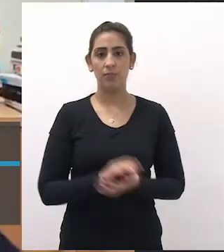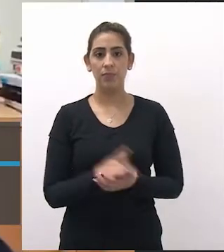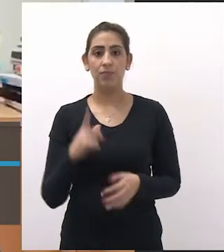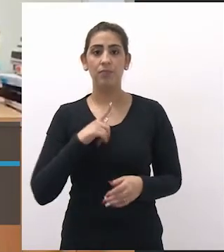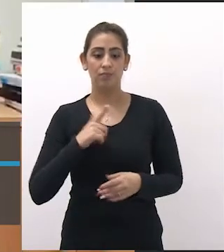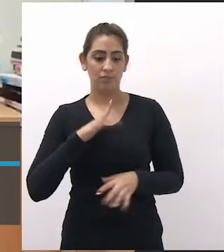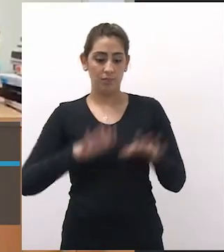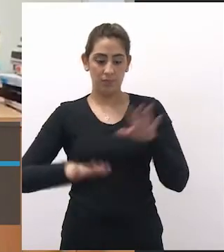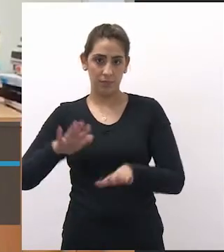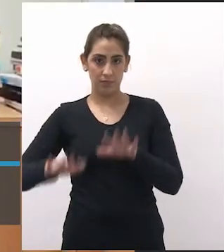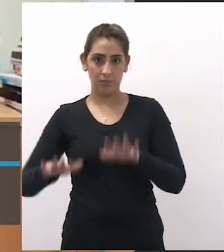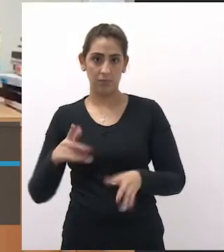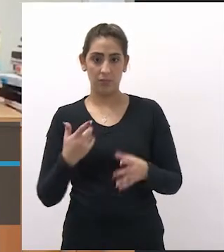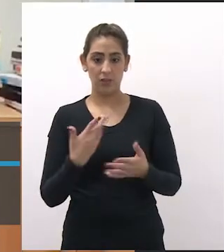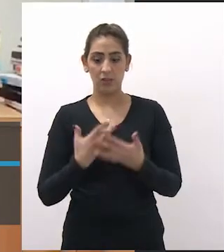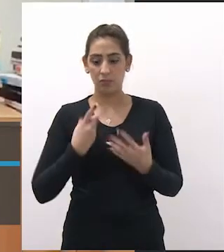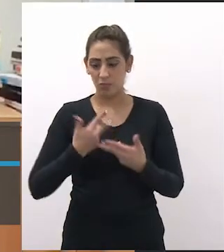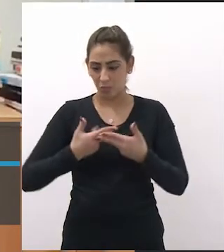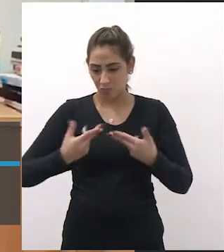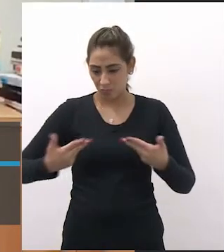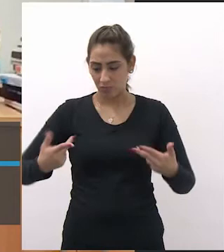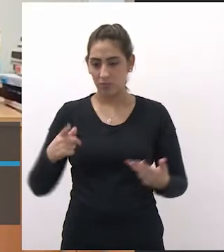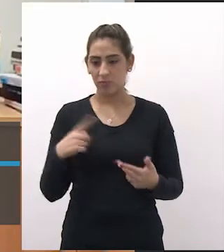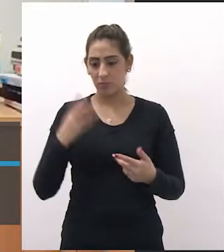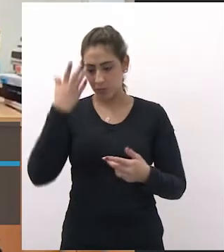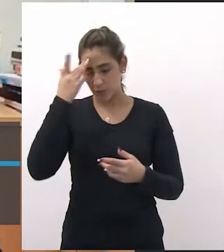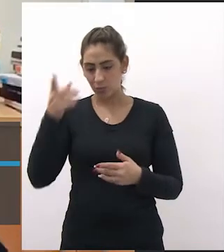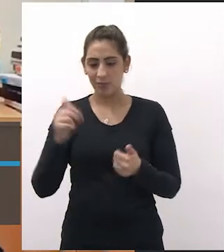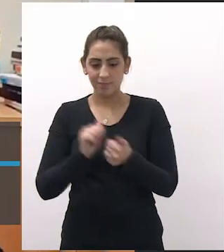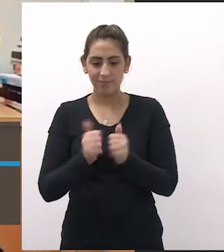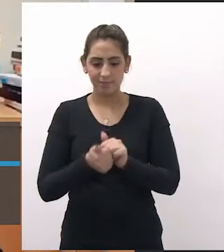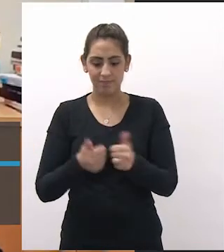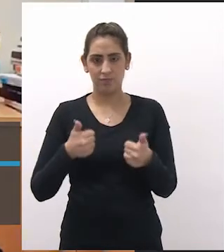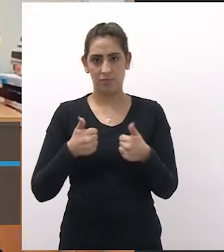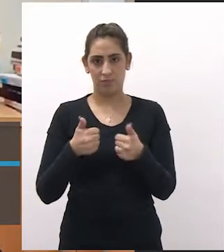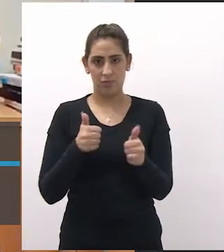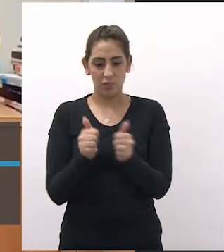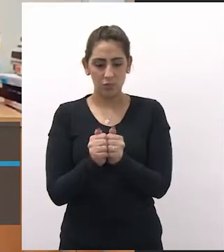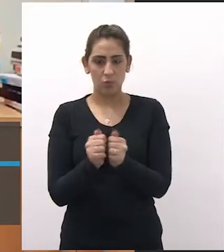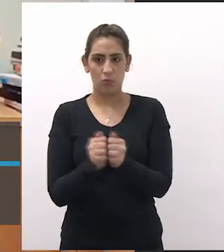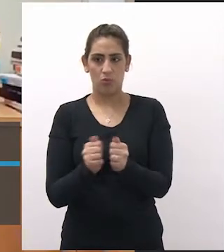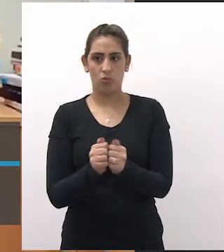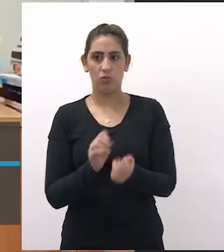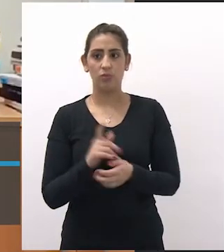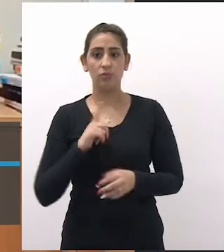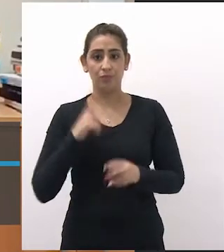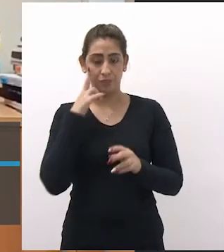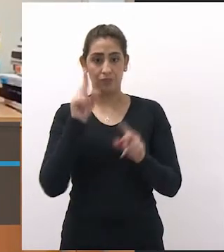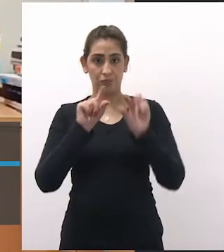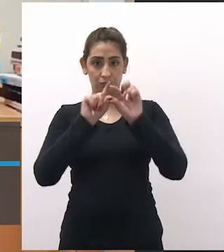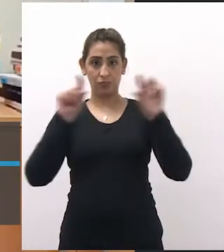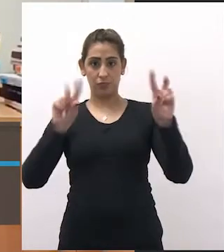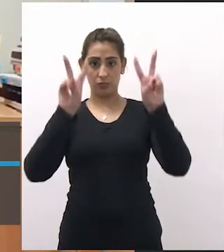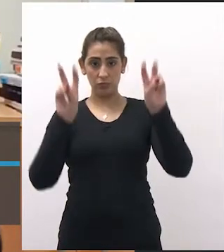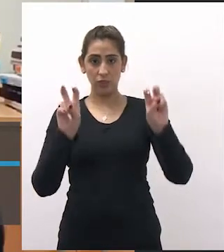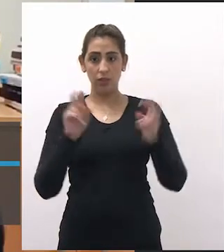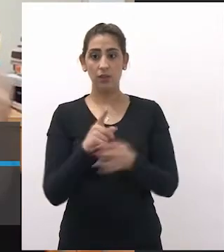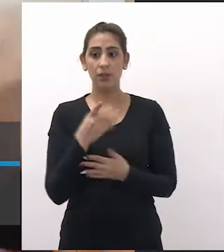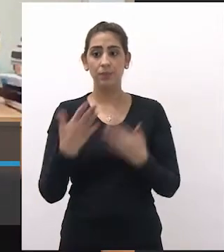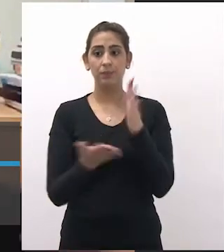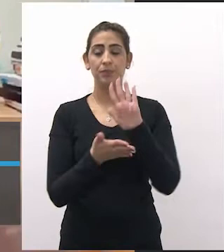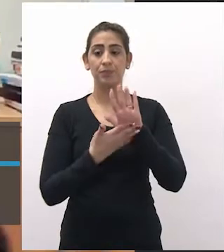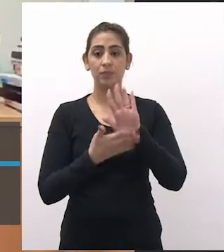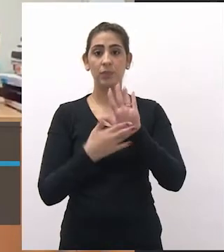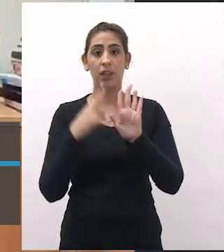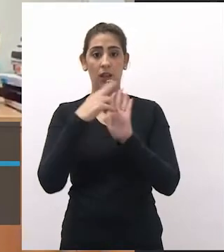Muitas vezes até muito sensíveis, né? Pensando no título, né, que foi proposto, né, que é o